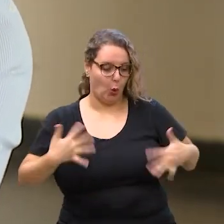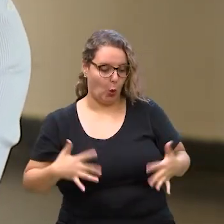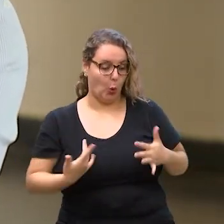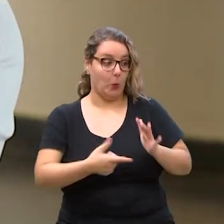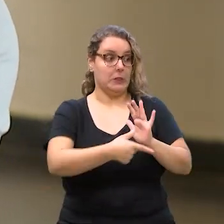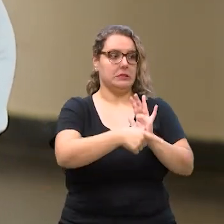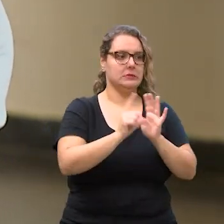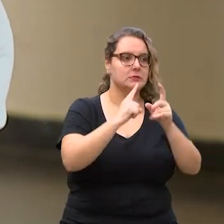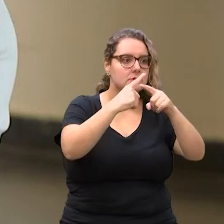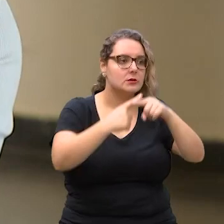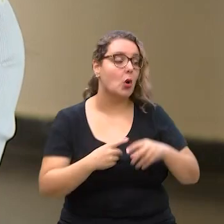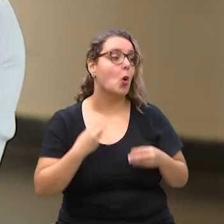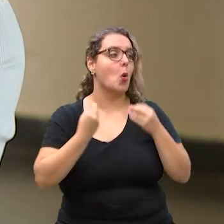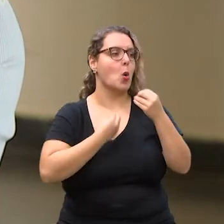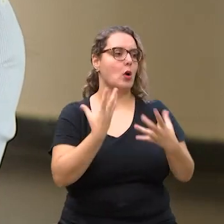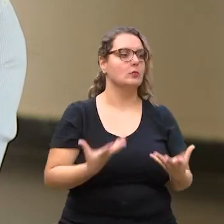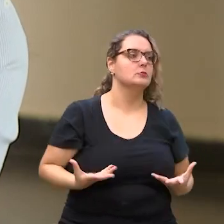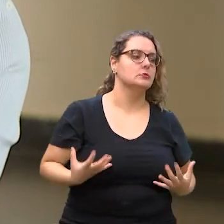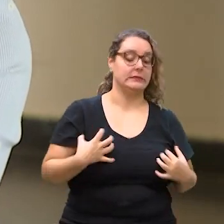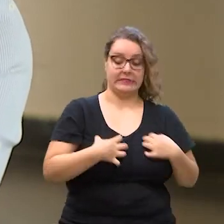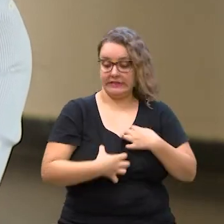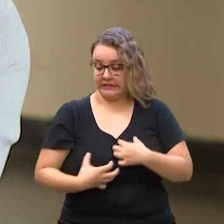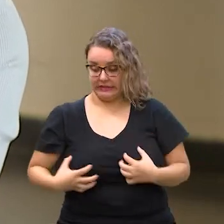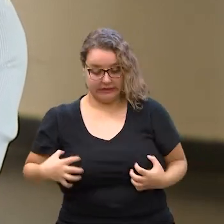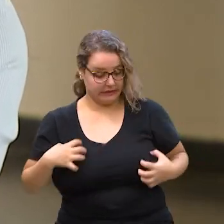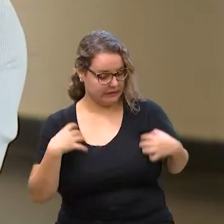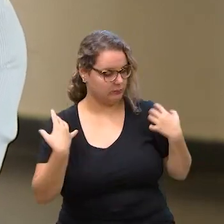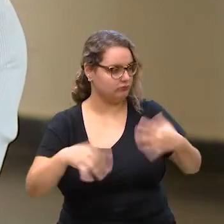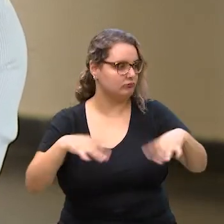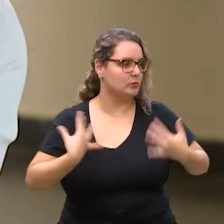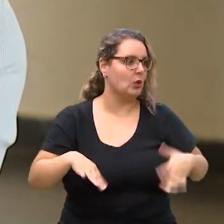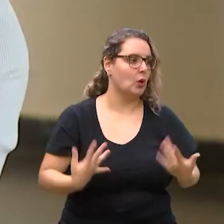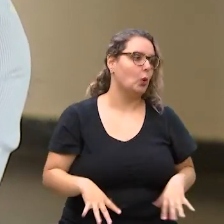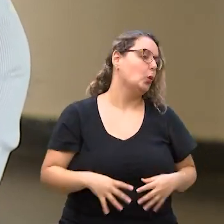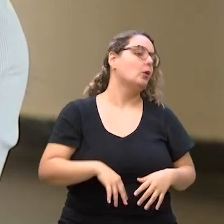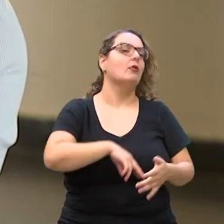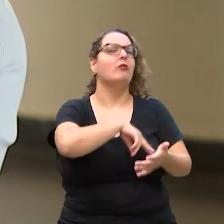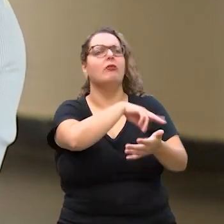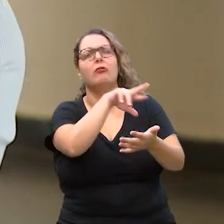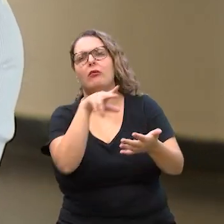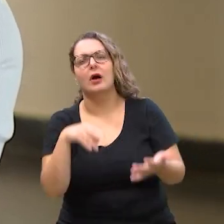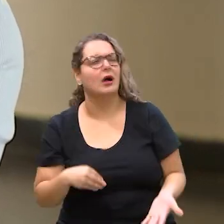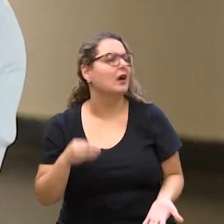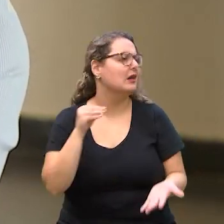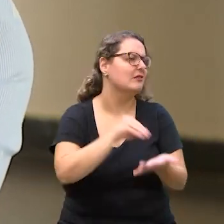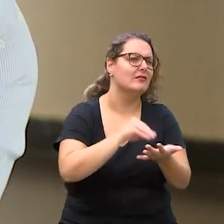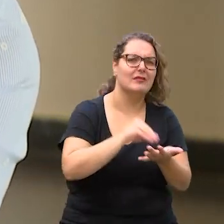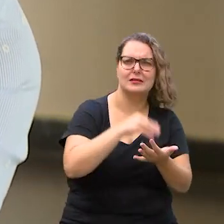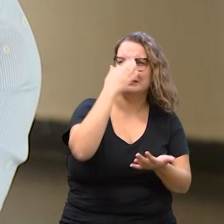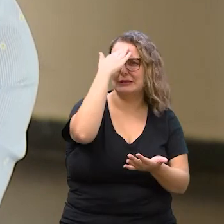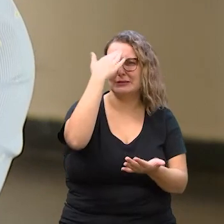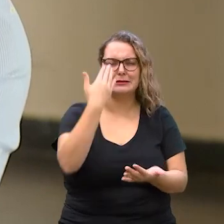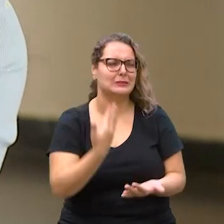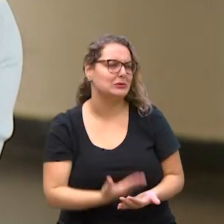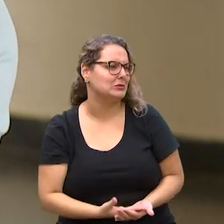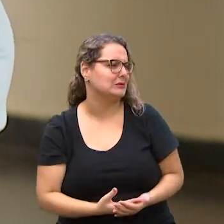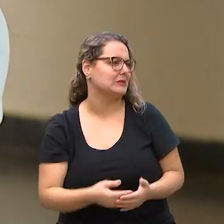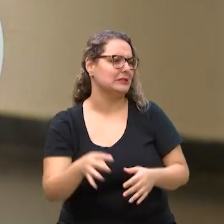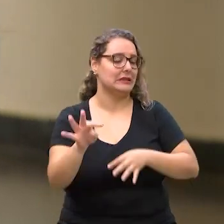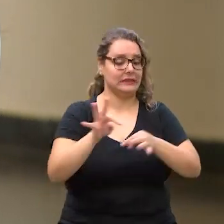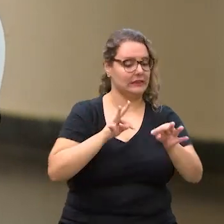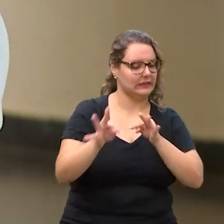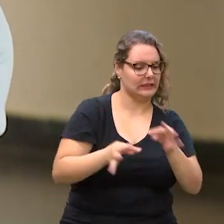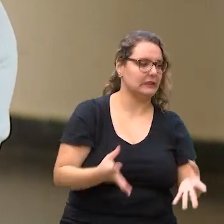Ansiedade pré-competição. Então, como lidar? Porque muitas vezes ela vem recheada de outras questões, de falta de confiança,